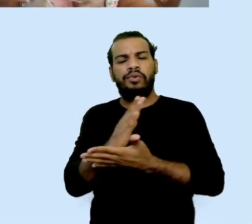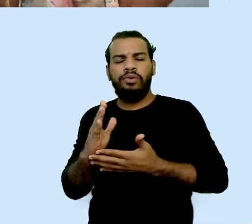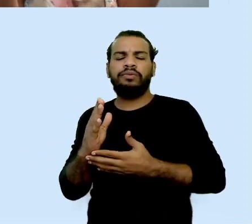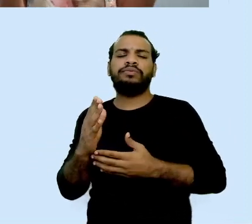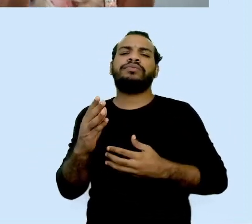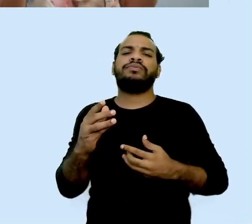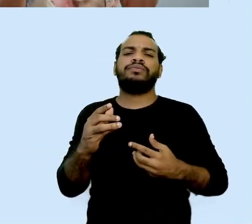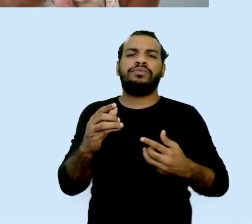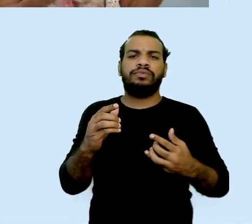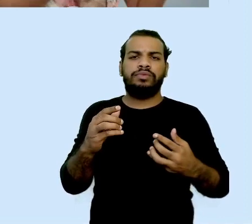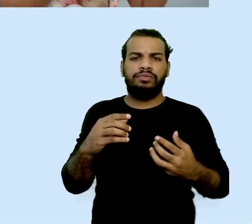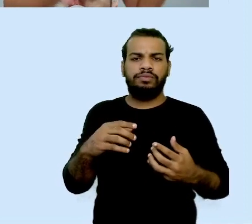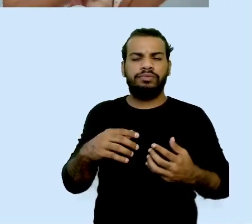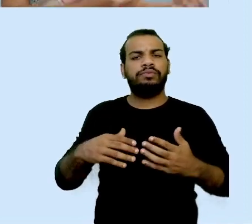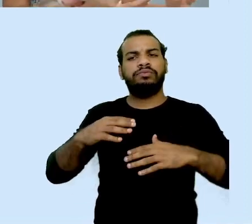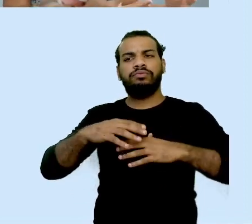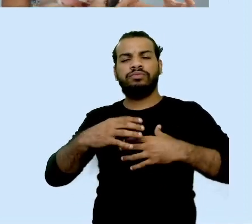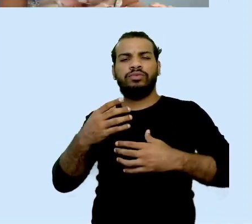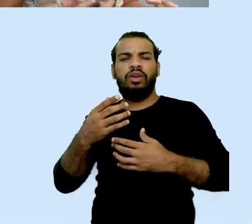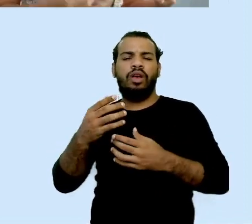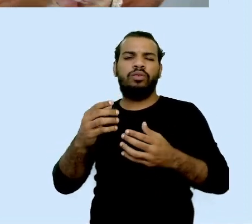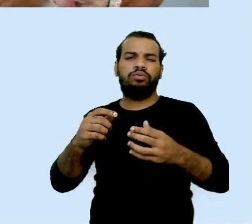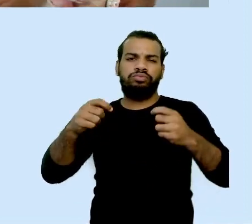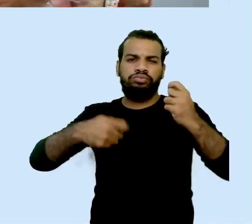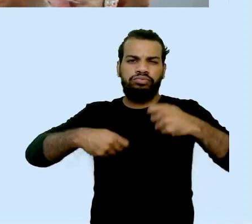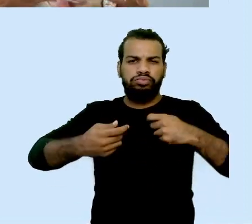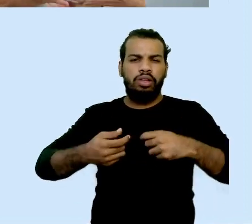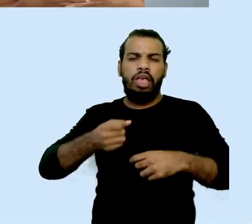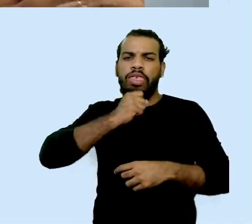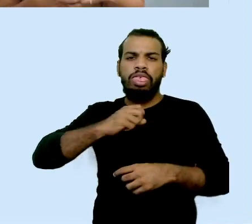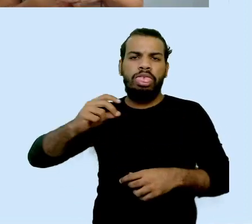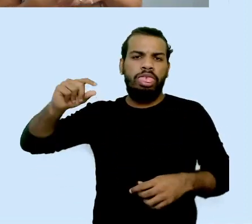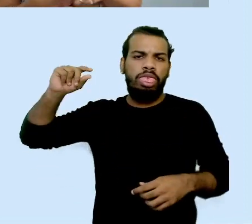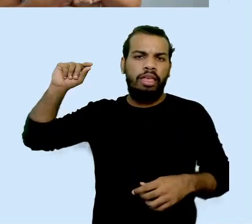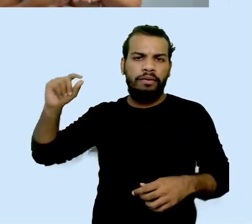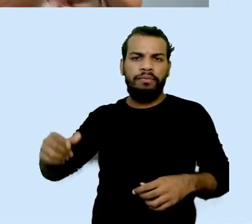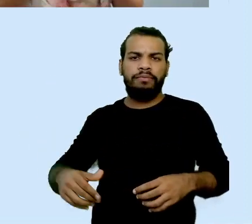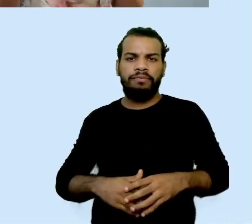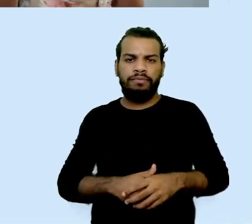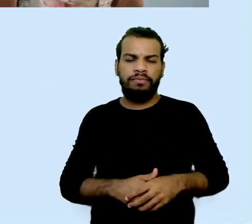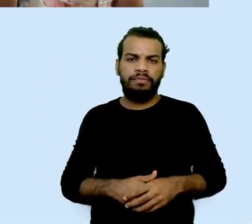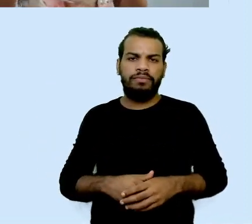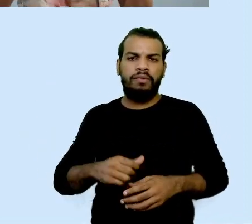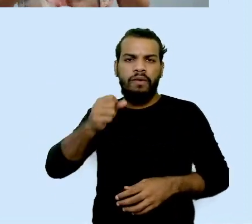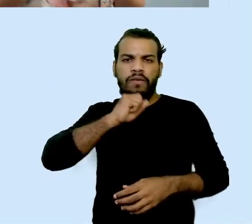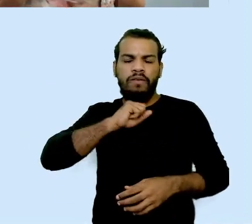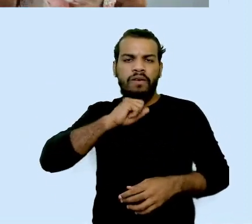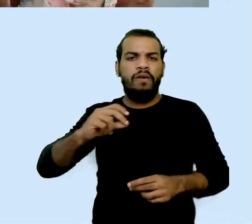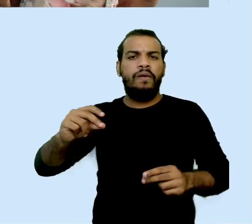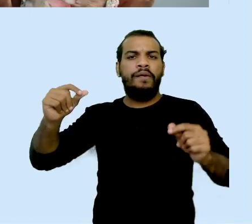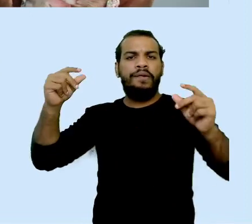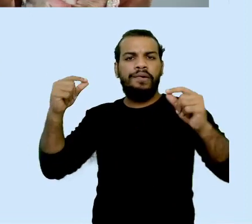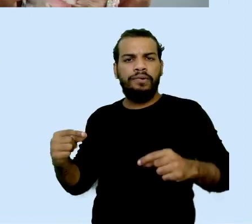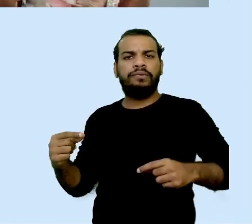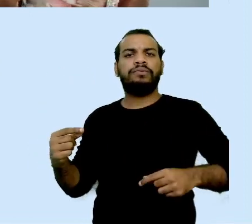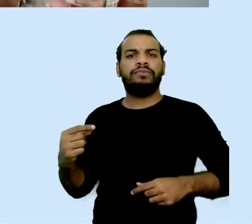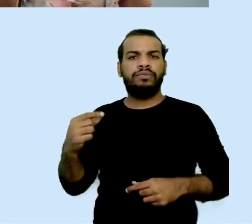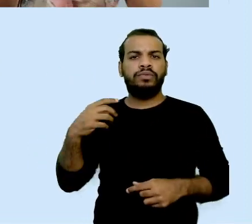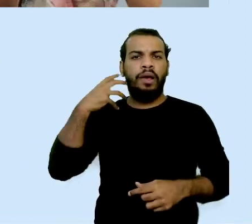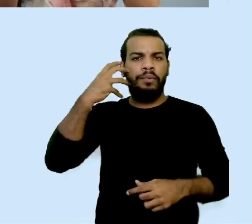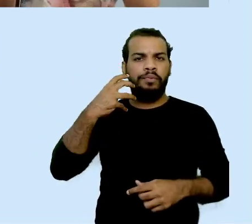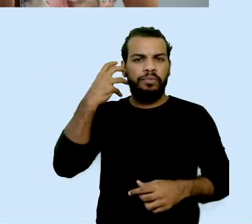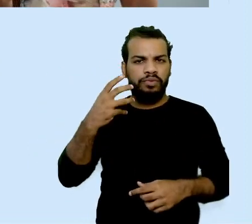alguns instrumentos mais arcaicos, alguns instrumentos mais rudimentares dentro dessa composição